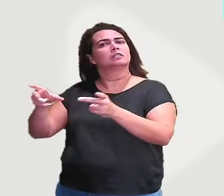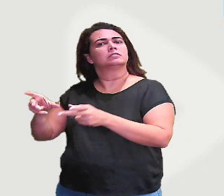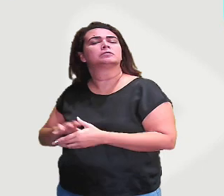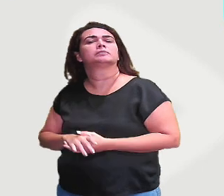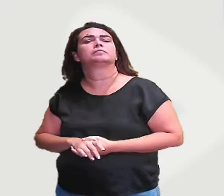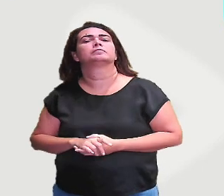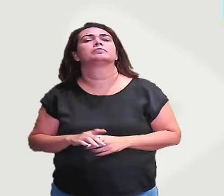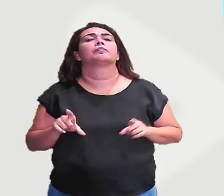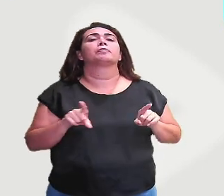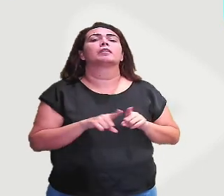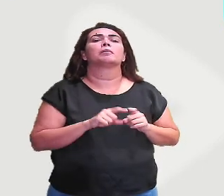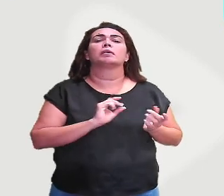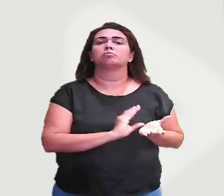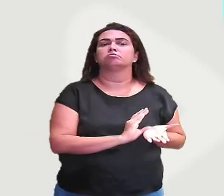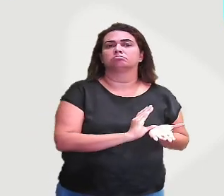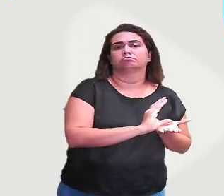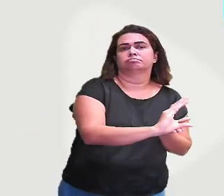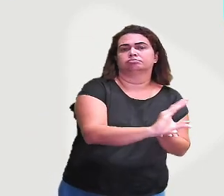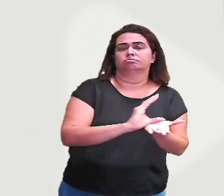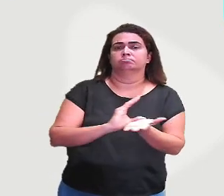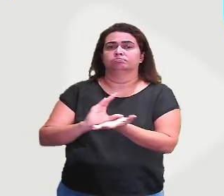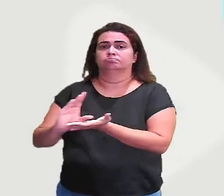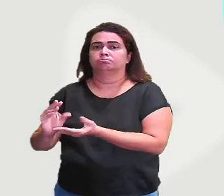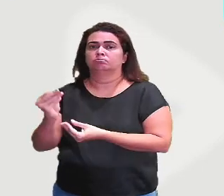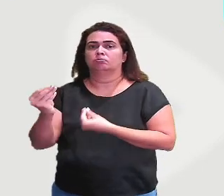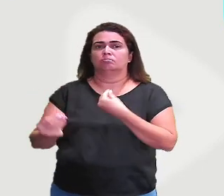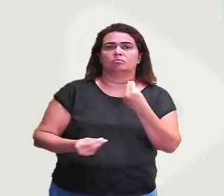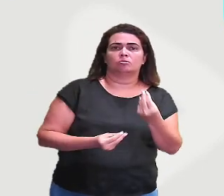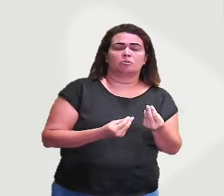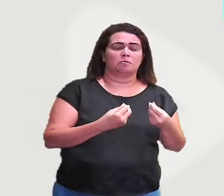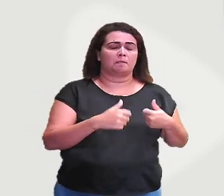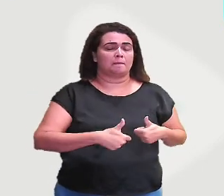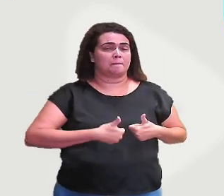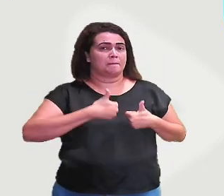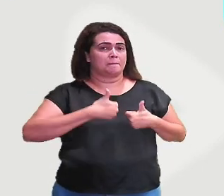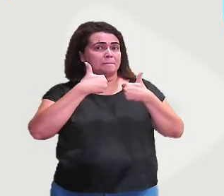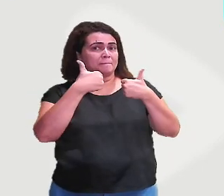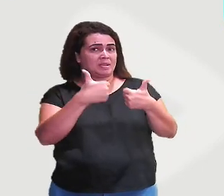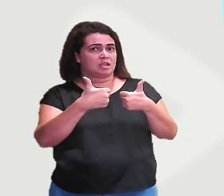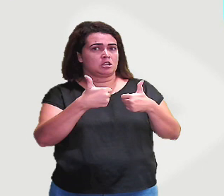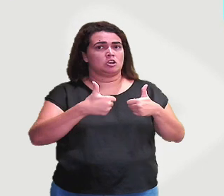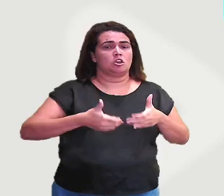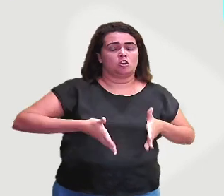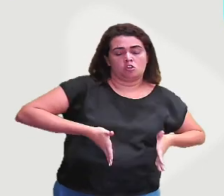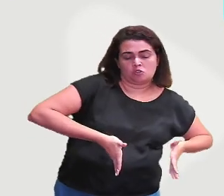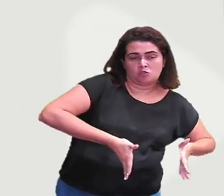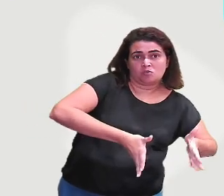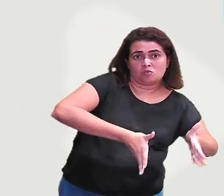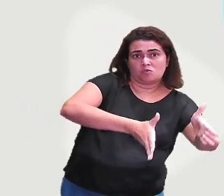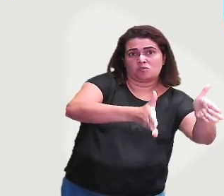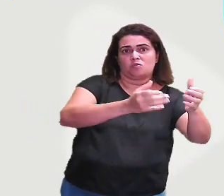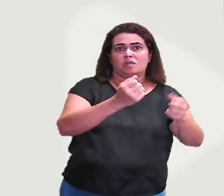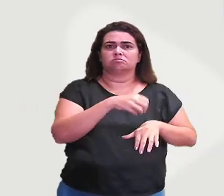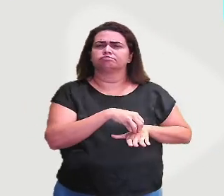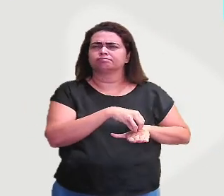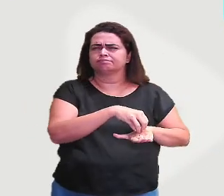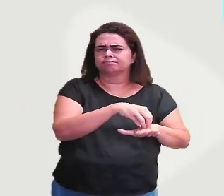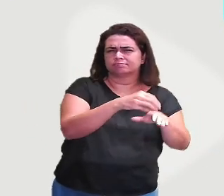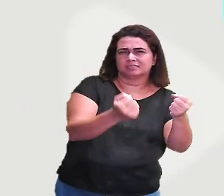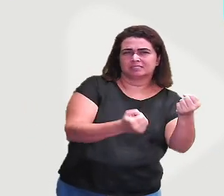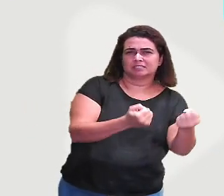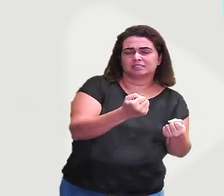infraestrutura, investimento em portos, em rodovias, aeroportos, ferrovias, que facilita o escoamento de produtos que são produzidos